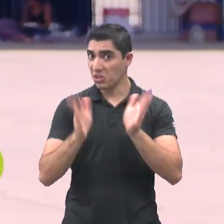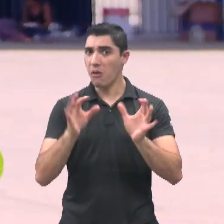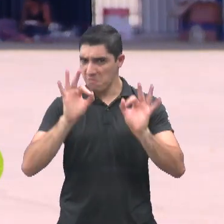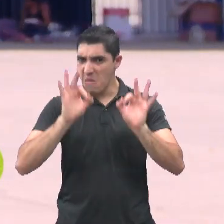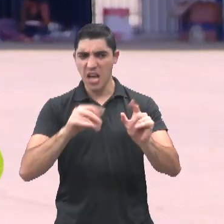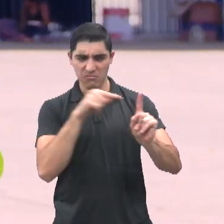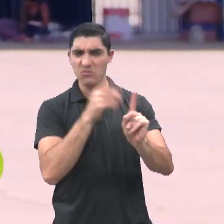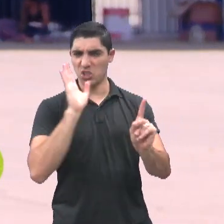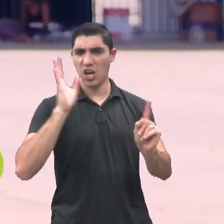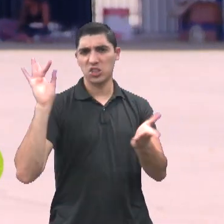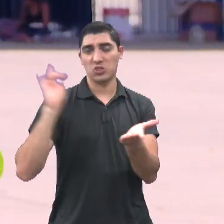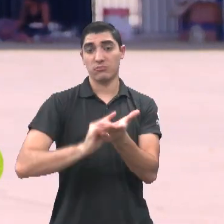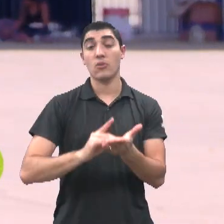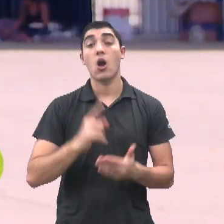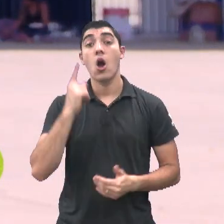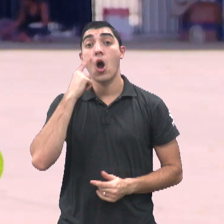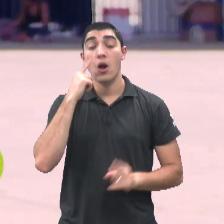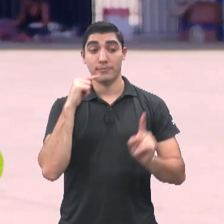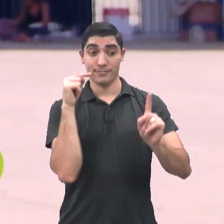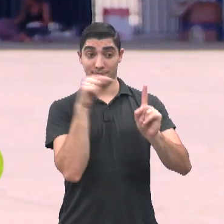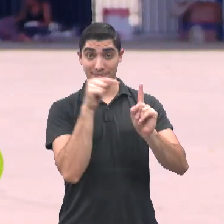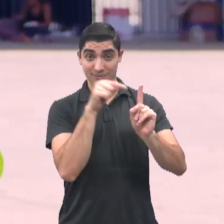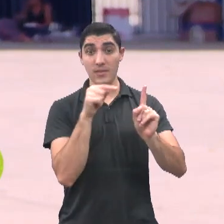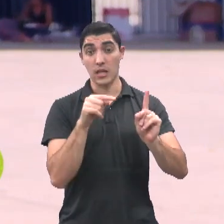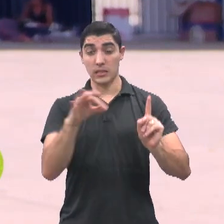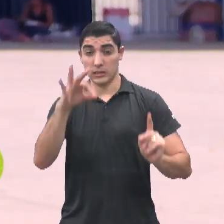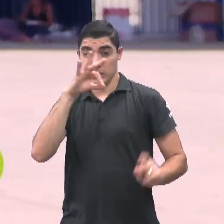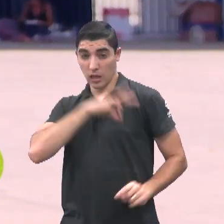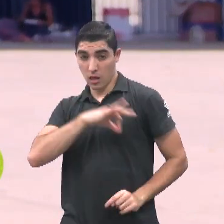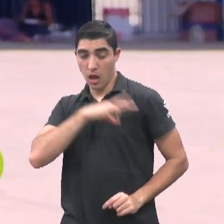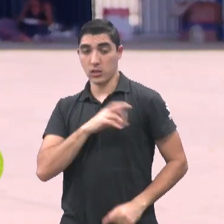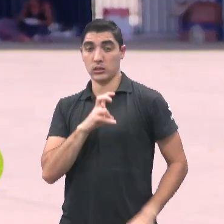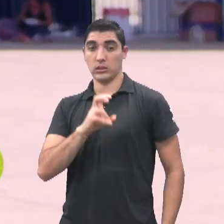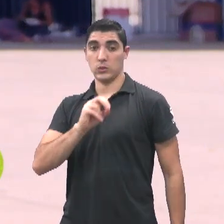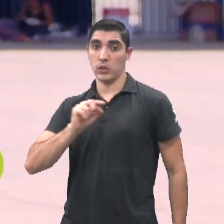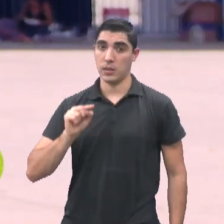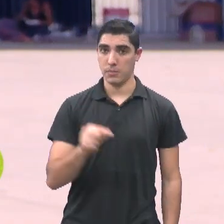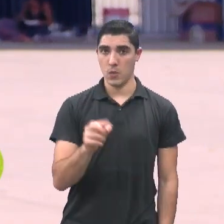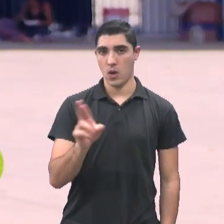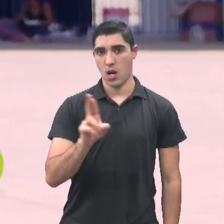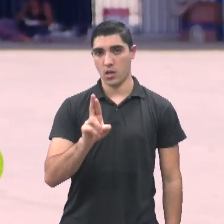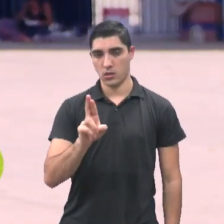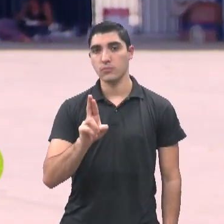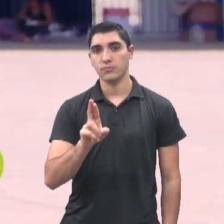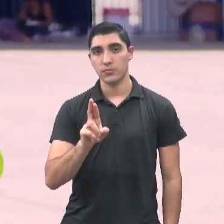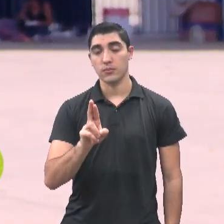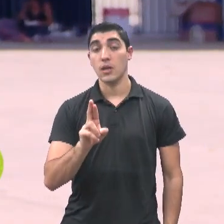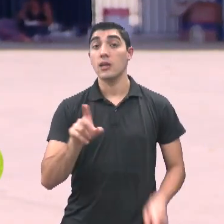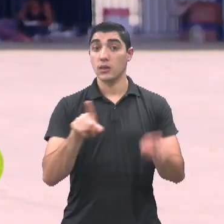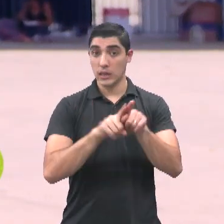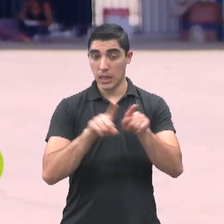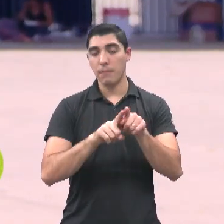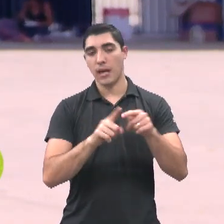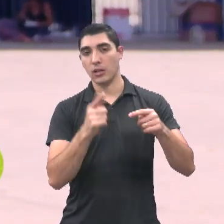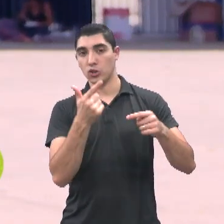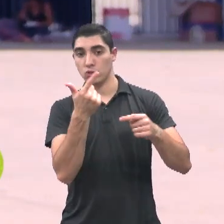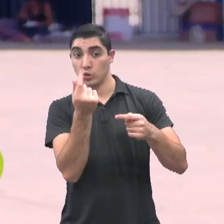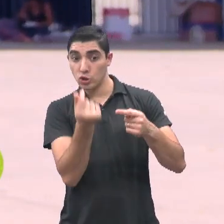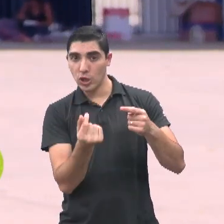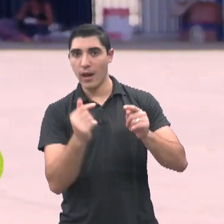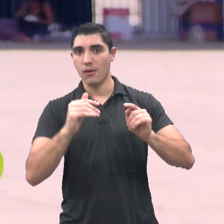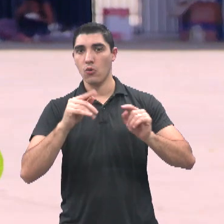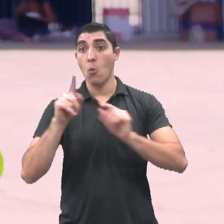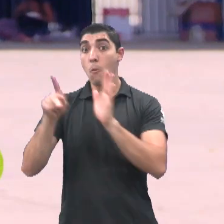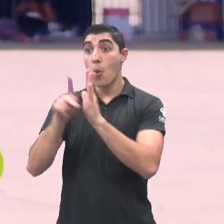a eles. O Paulo Roberto deve receber 50 mil reais para vir comandar o São José. E tem outros valores em algumas metas